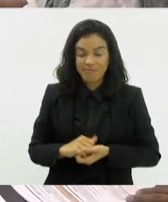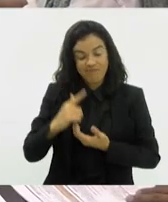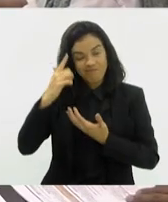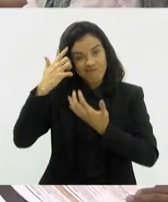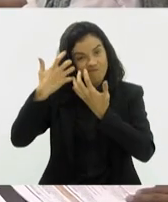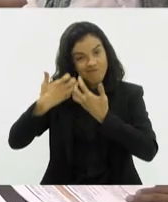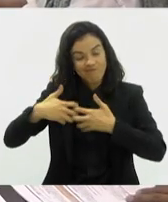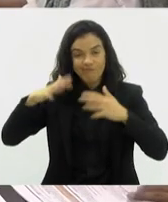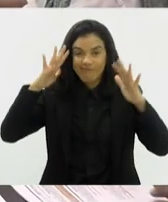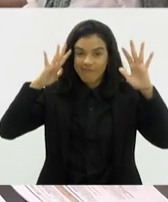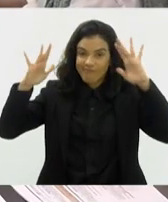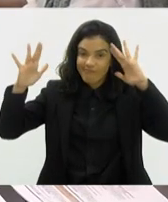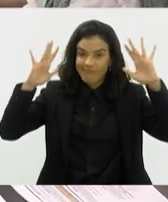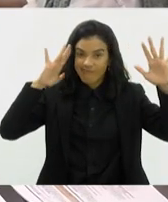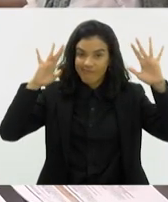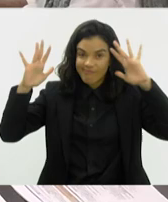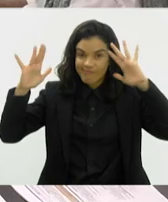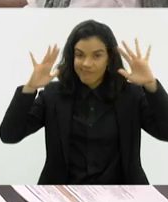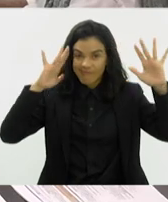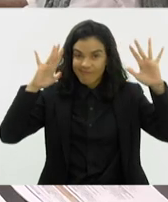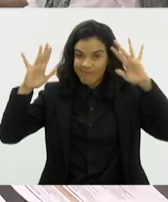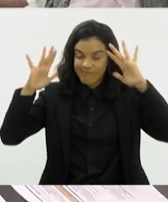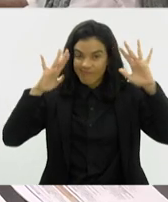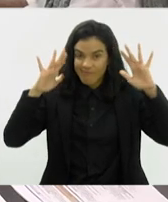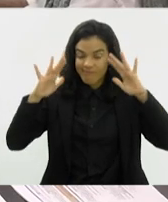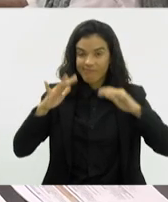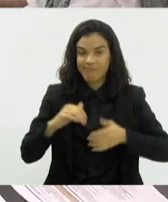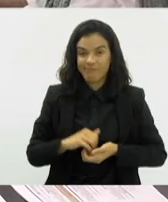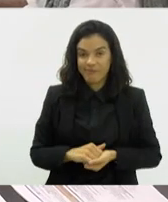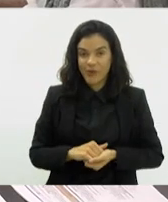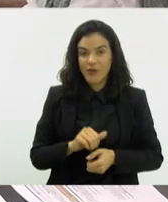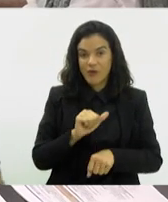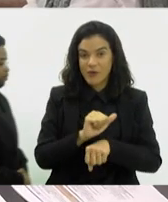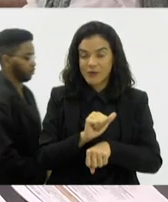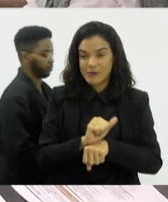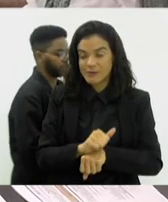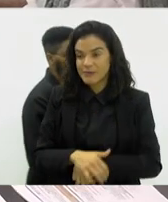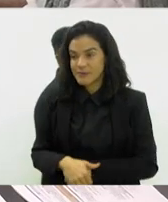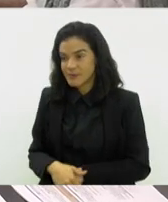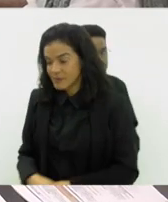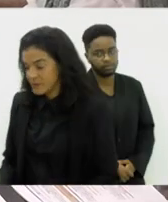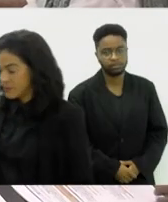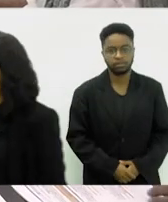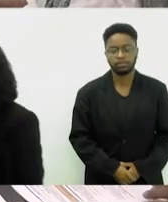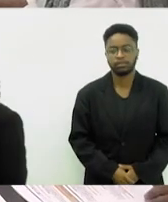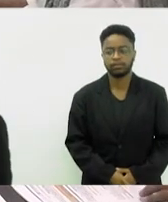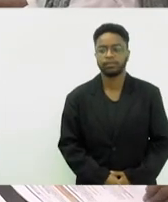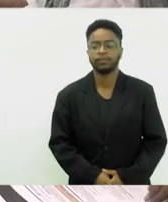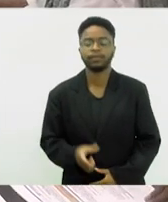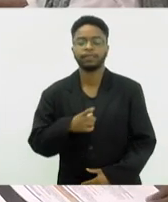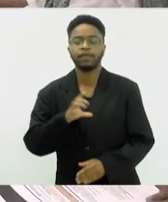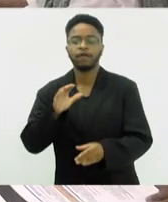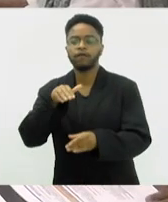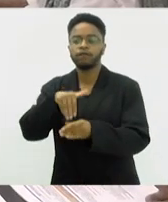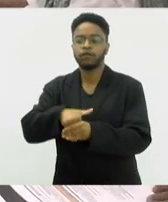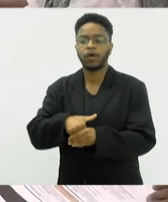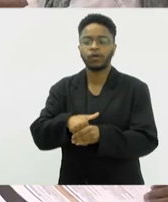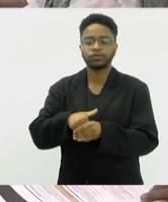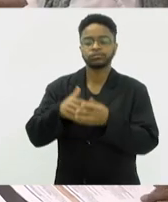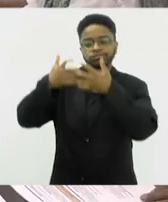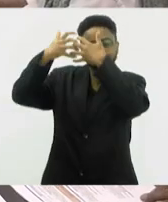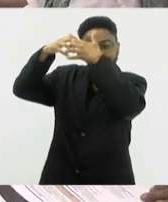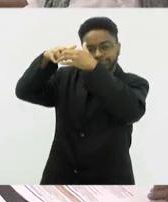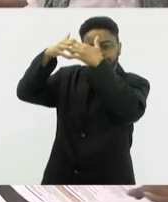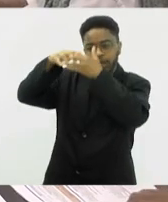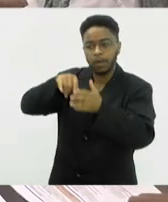reflexões, e vou colher o voto, já muito de reflexão profunda, do deputado